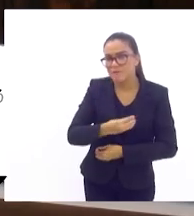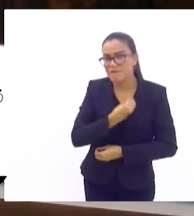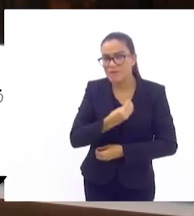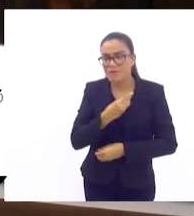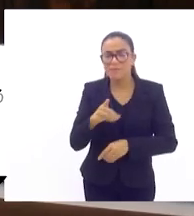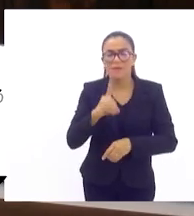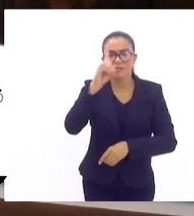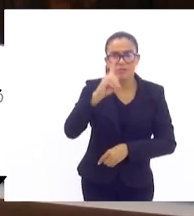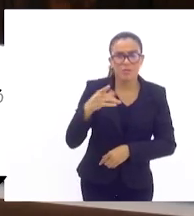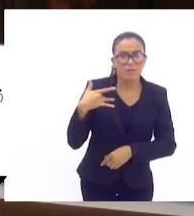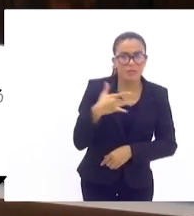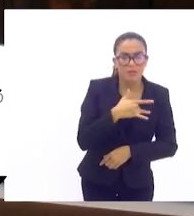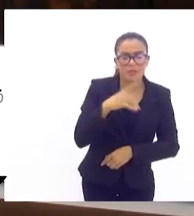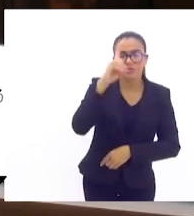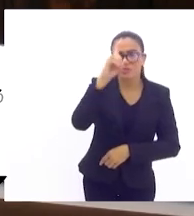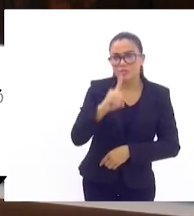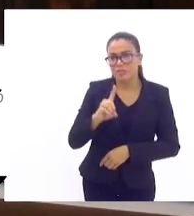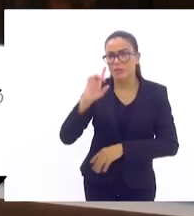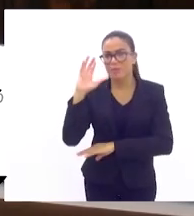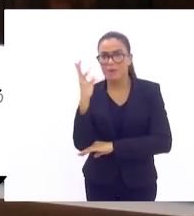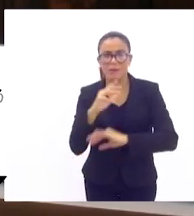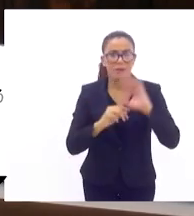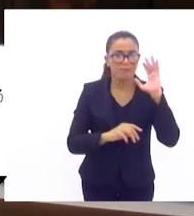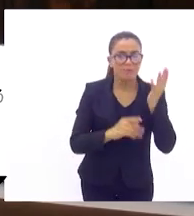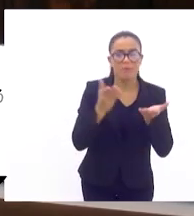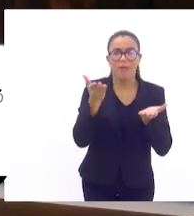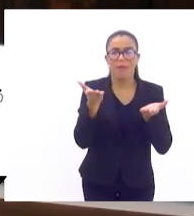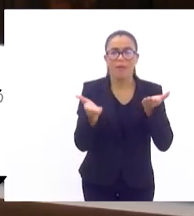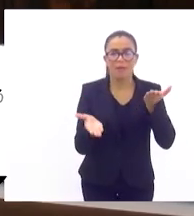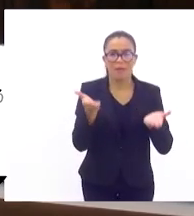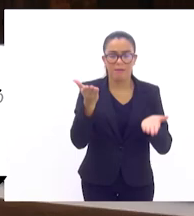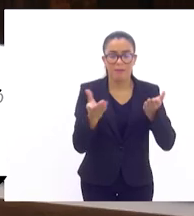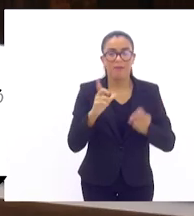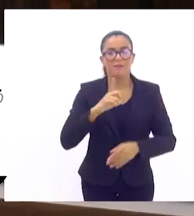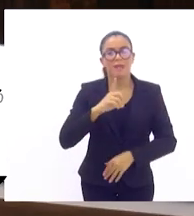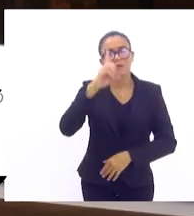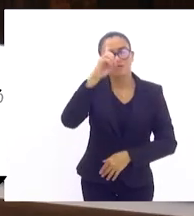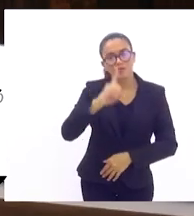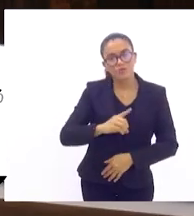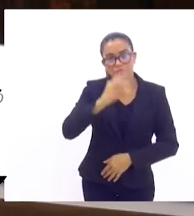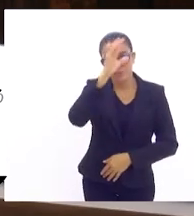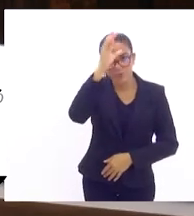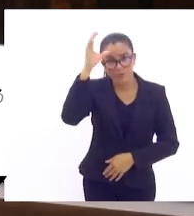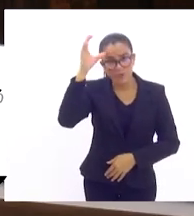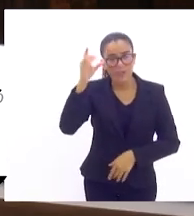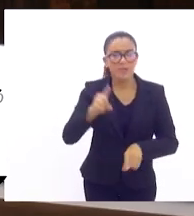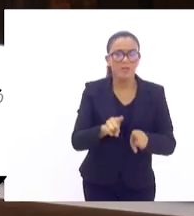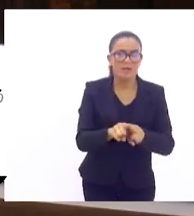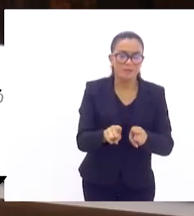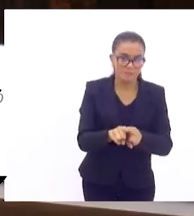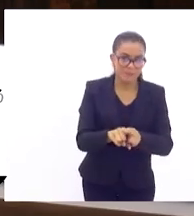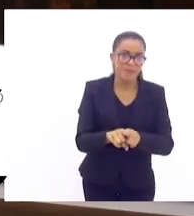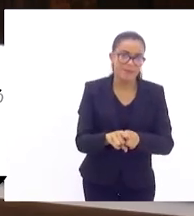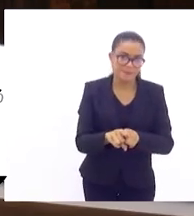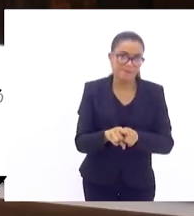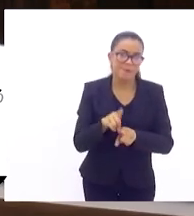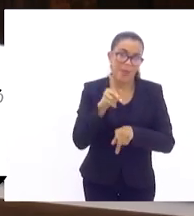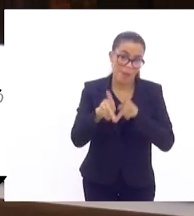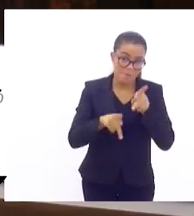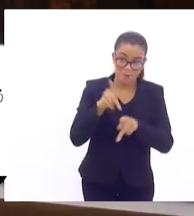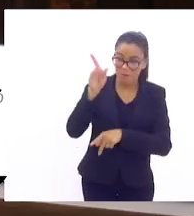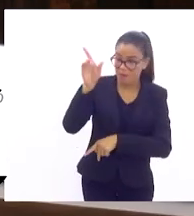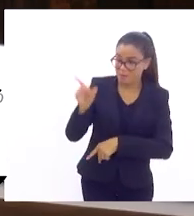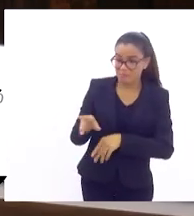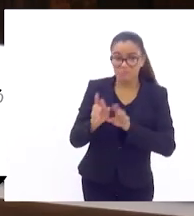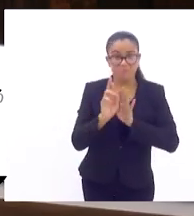meio ambiente, ecologicamente equilibrado. Temos também o direito dos consumidores, como foi falado pela população, pelo